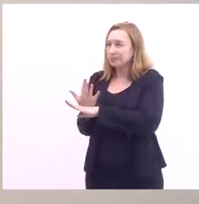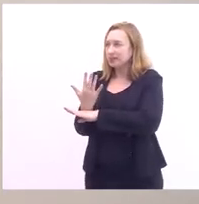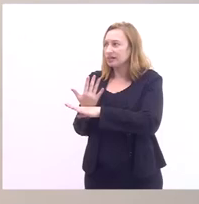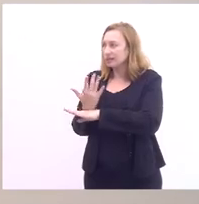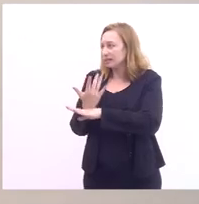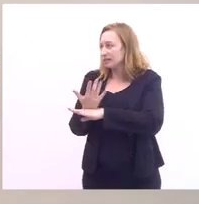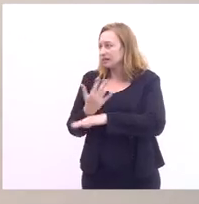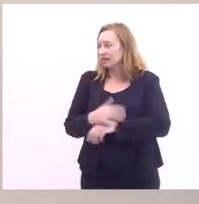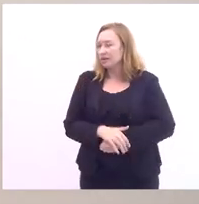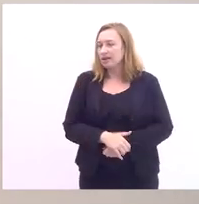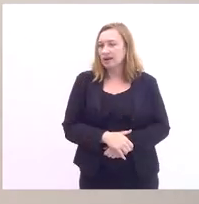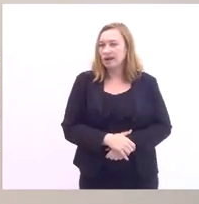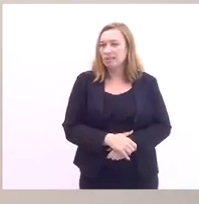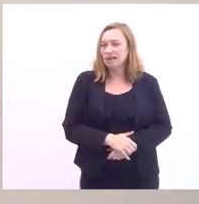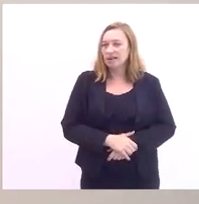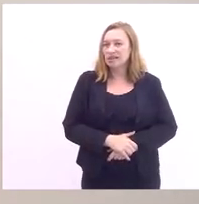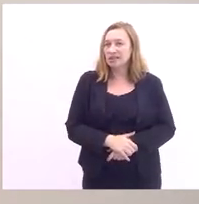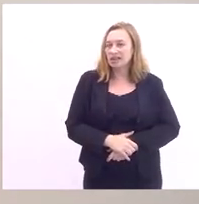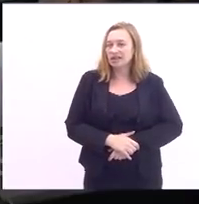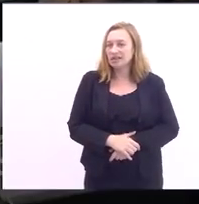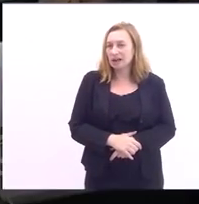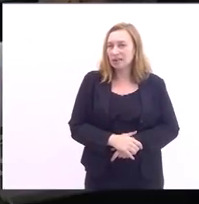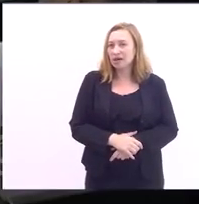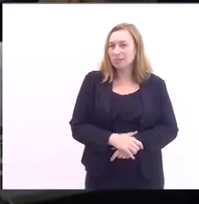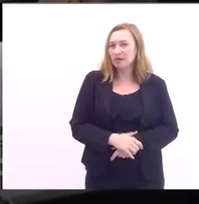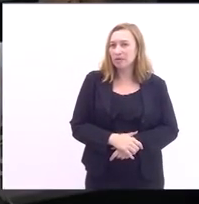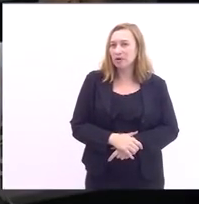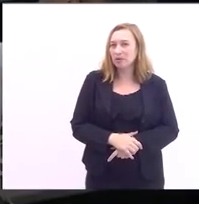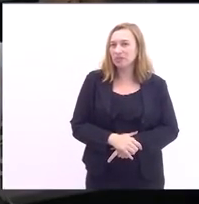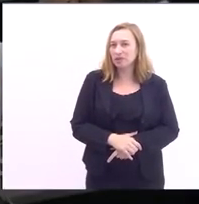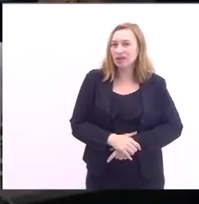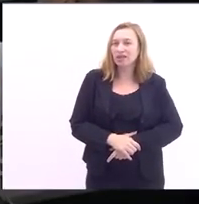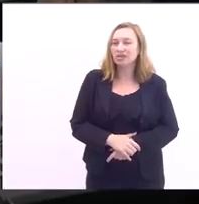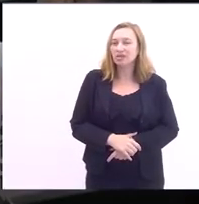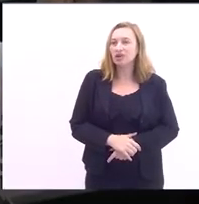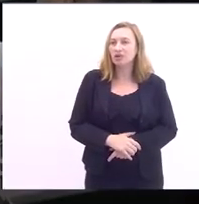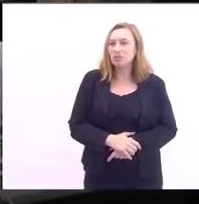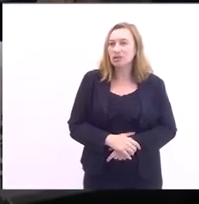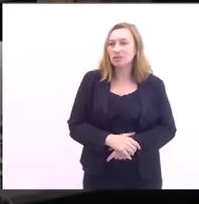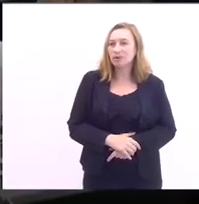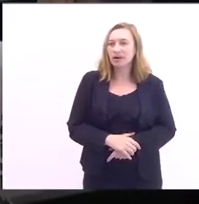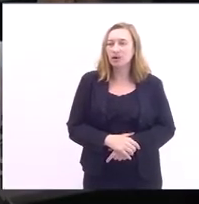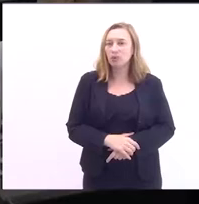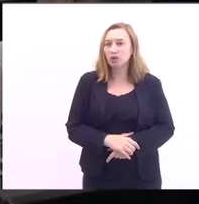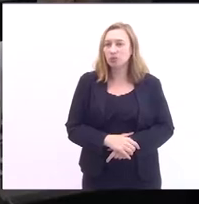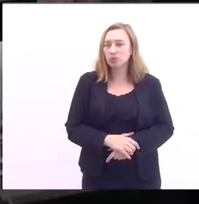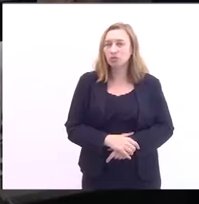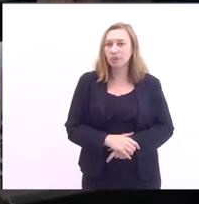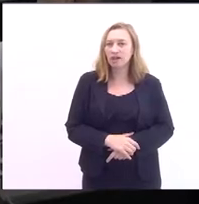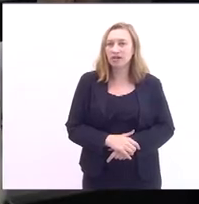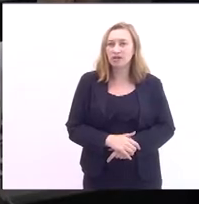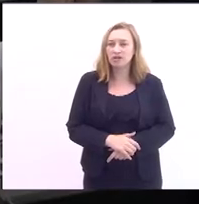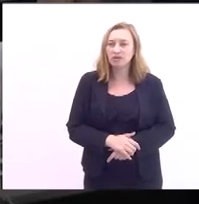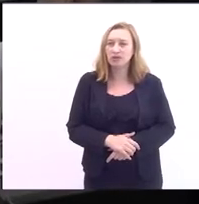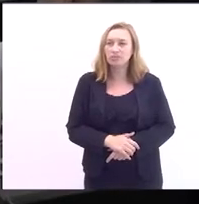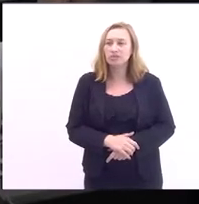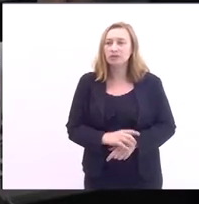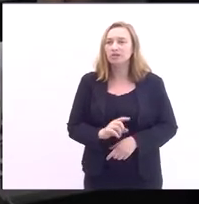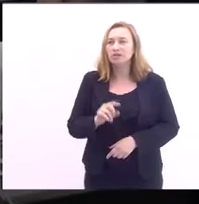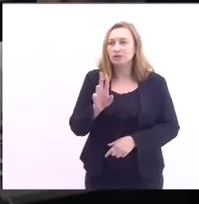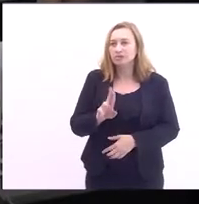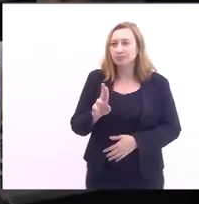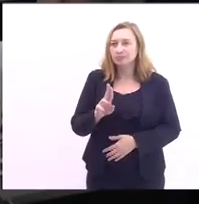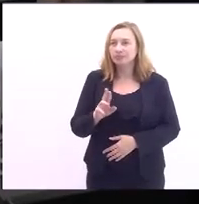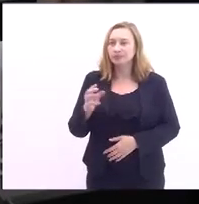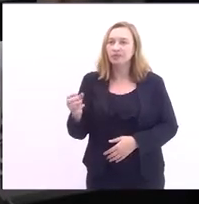é péssimo. Muito obrigado e um bom dia a todos. Obrigado, Fatinha. Vamos voltar agora a Niterói. Chegou